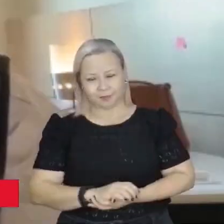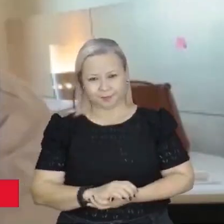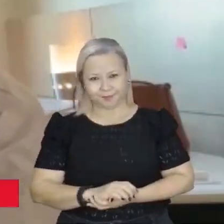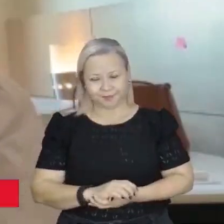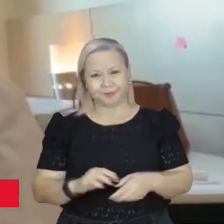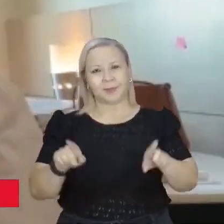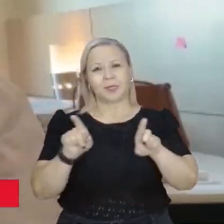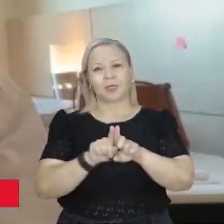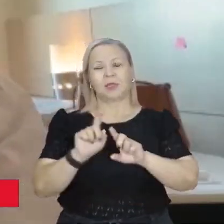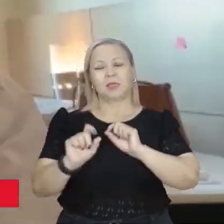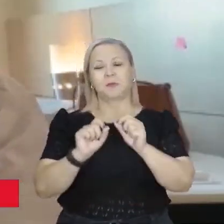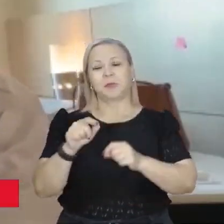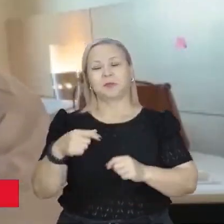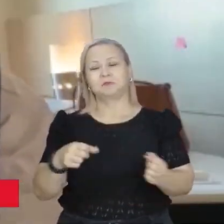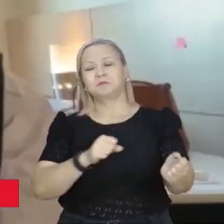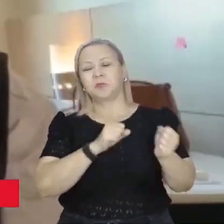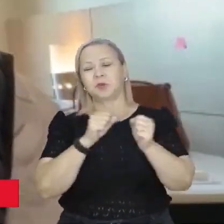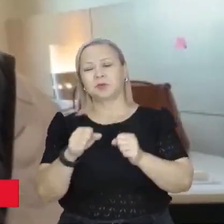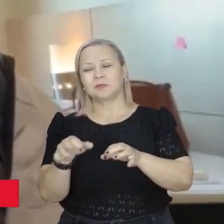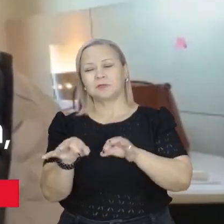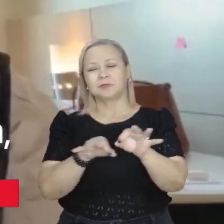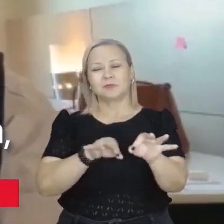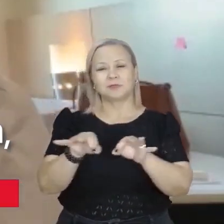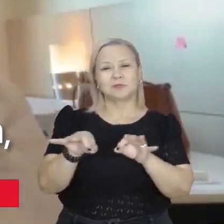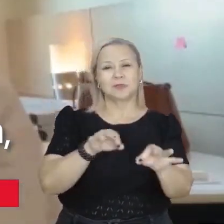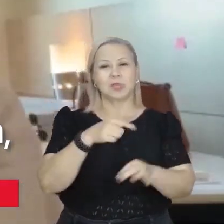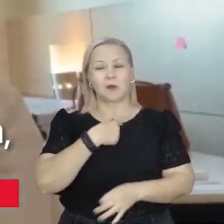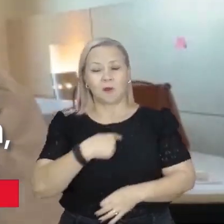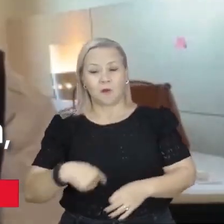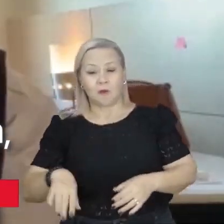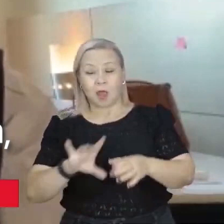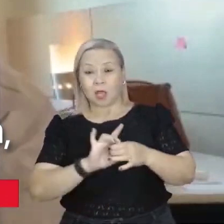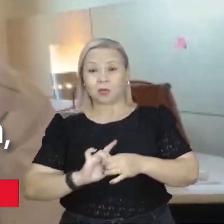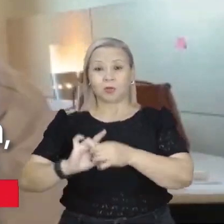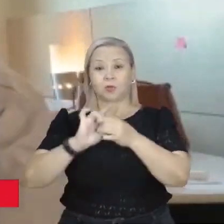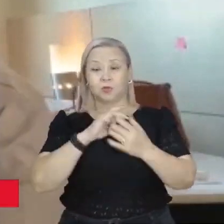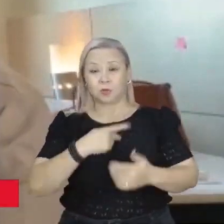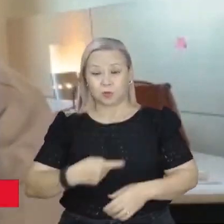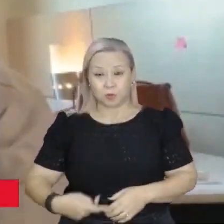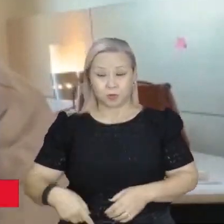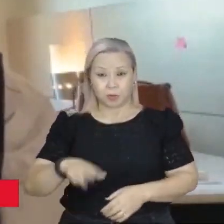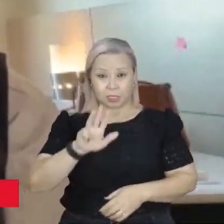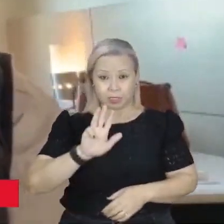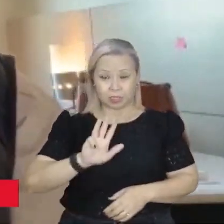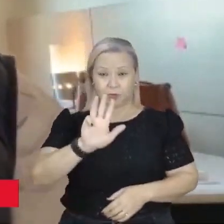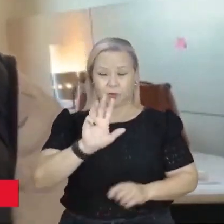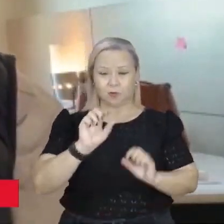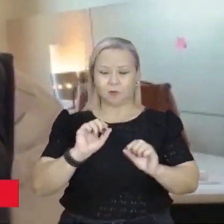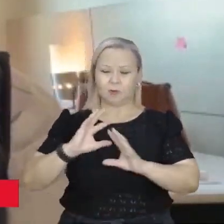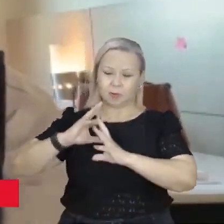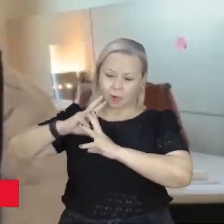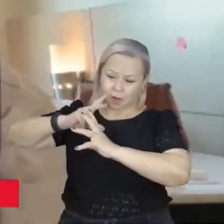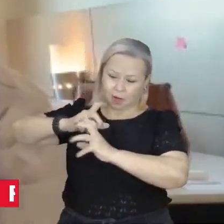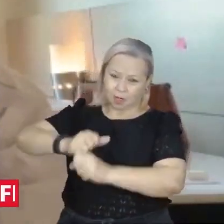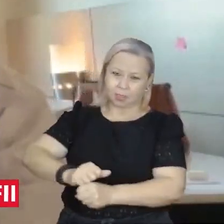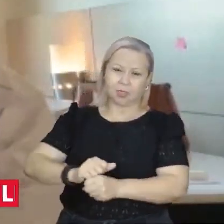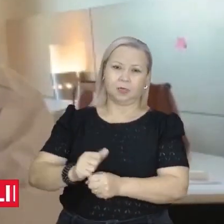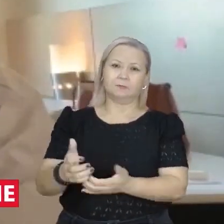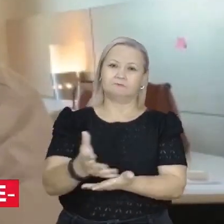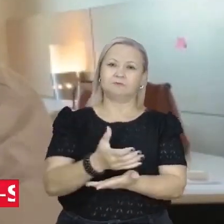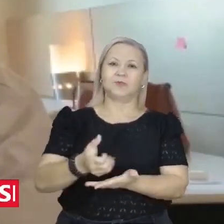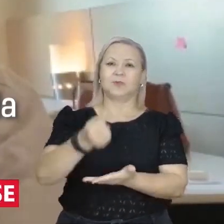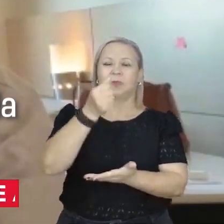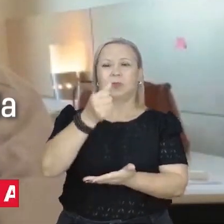Catarina, para que nós possamos construir um governo junto com o presidente Lula para resgatarmos esse tempo